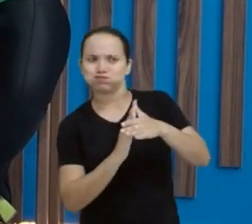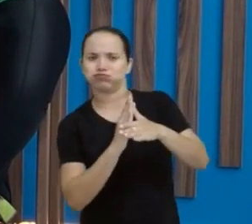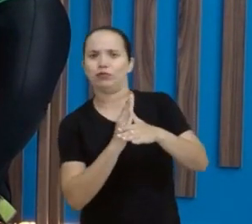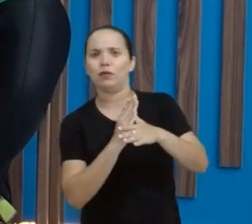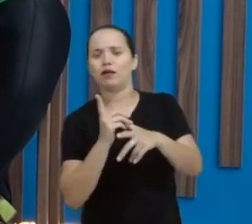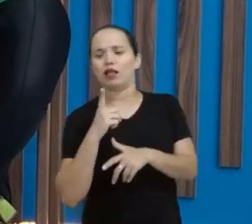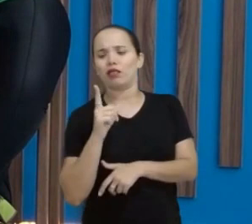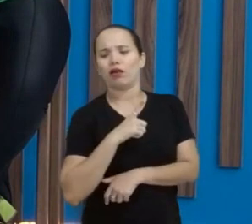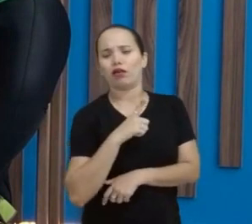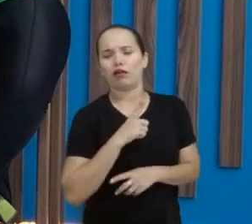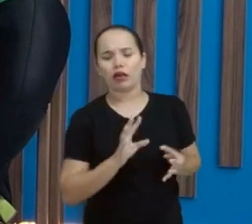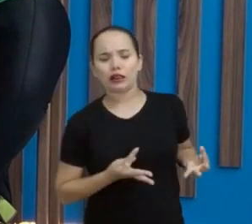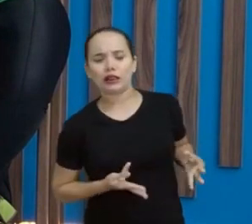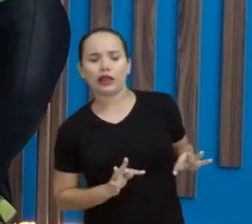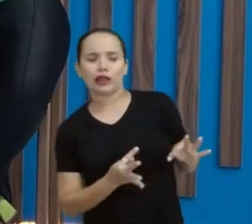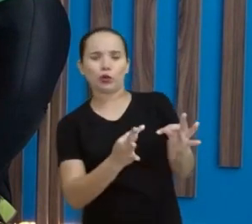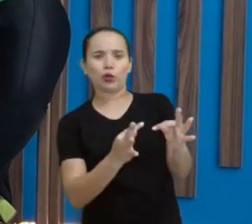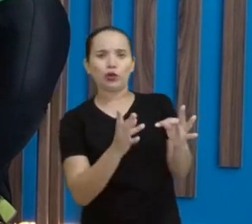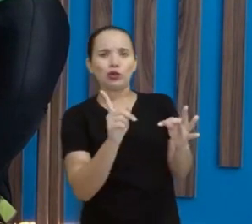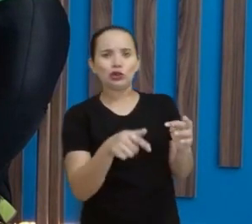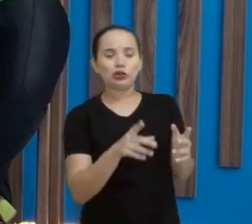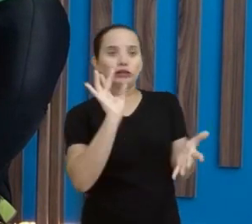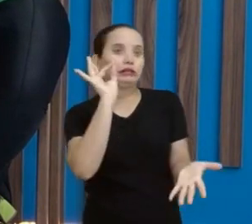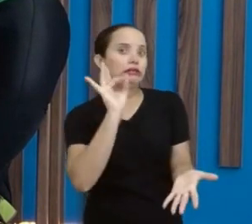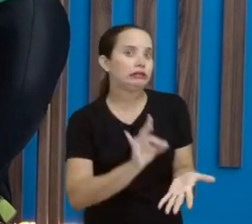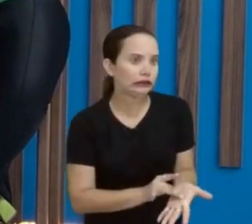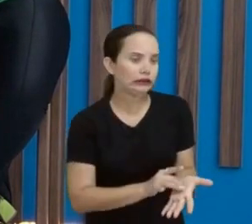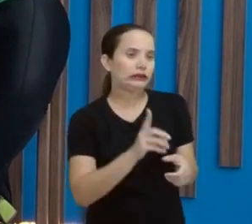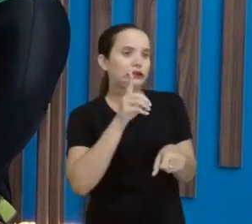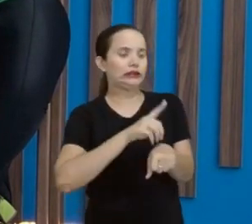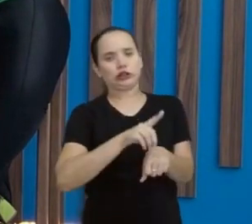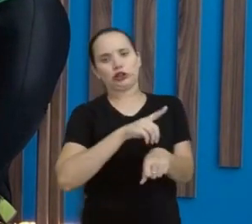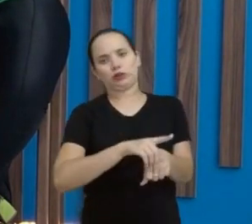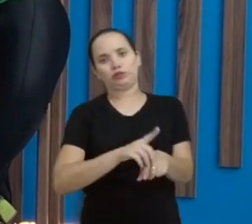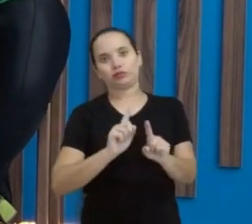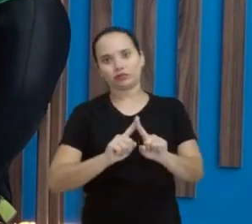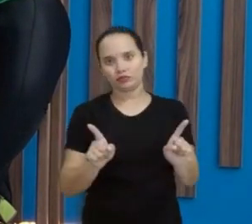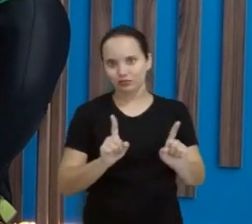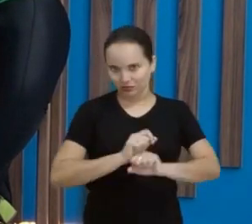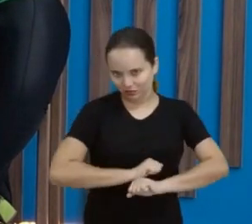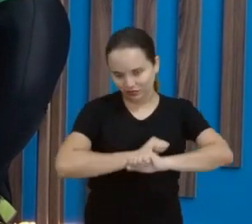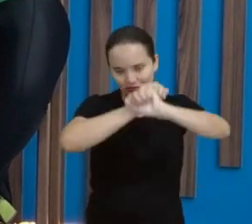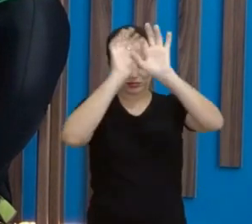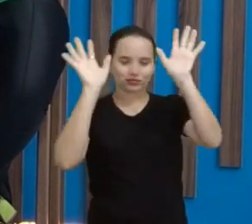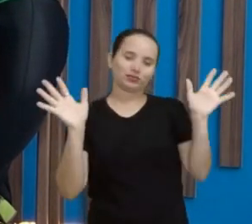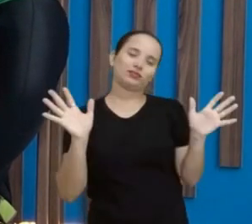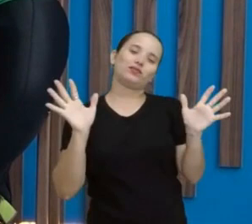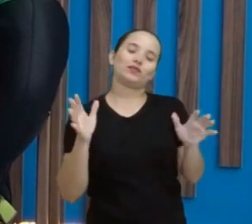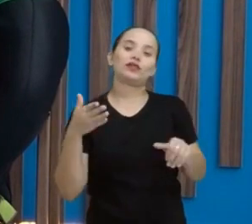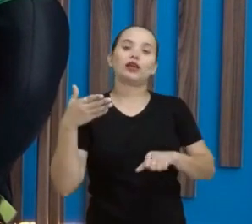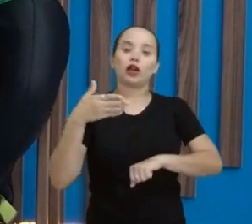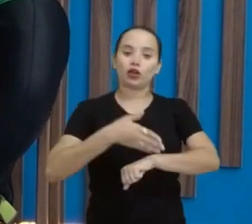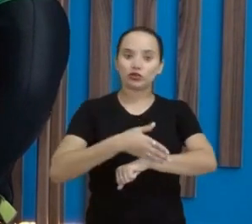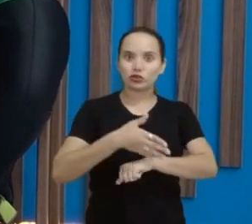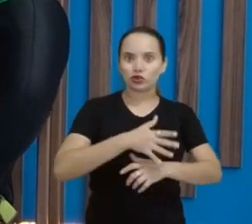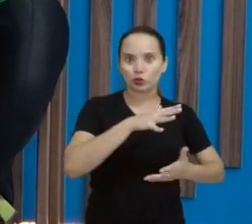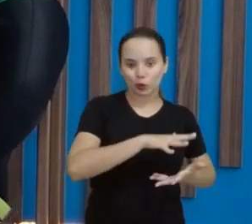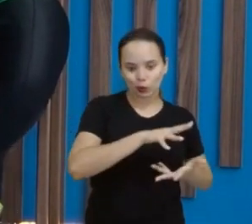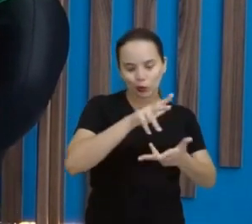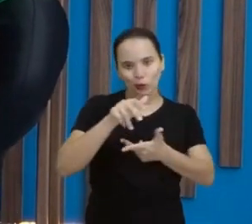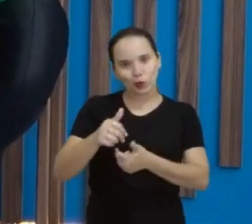necessariamente a tecnologia, ela está falando das tecnologias digitais. É lógico que depois, não foi, Carla? A gente entrou no mundo das